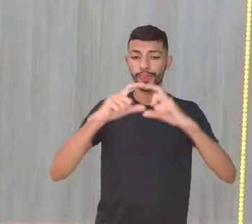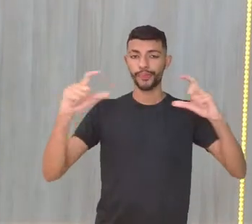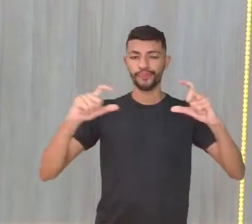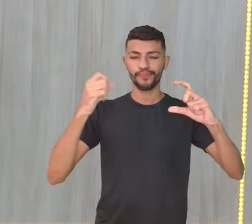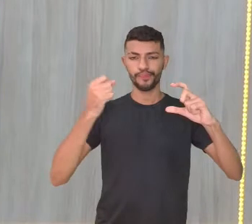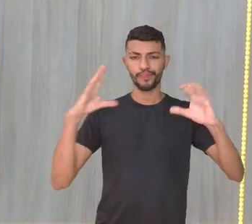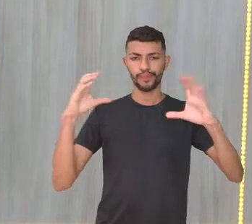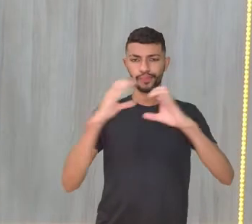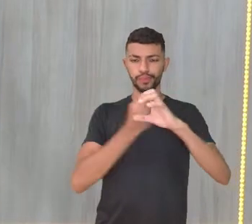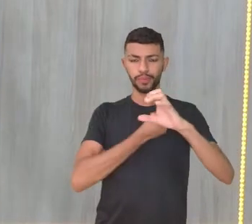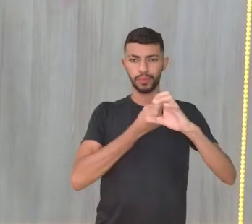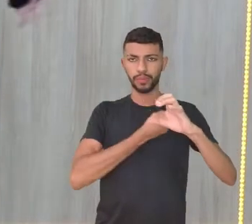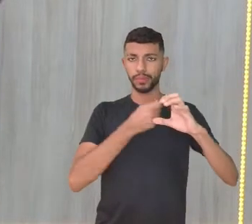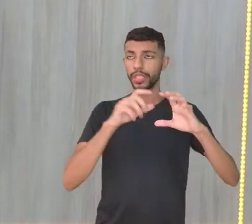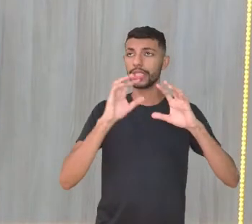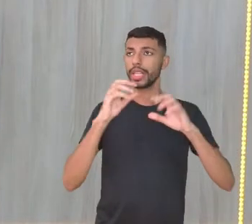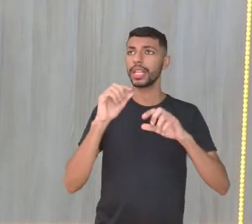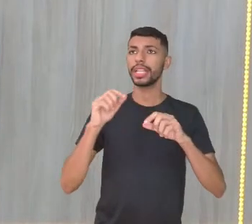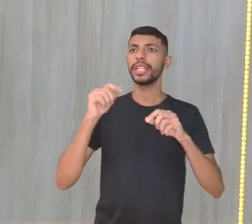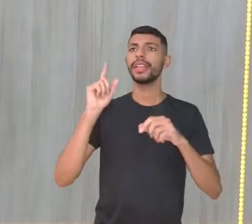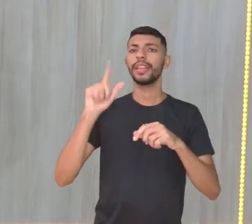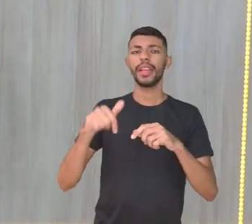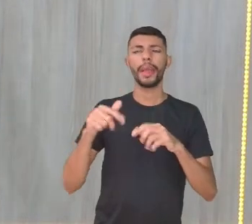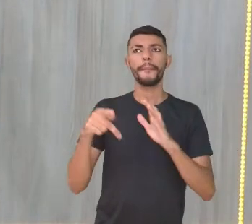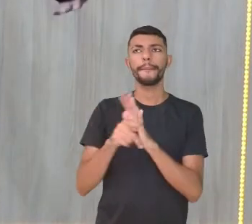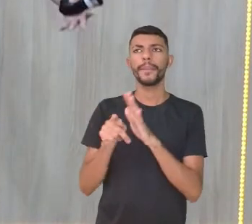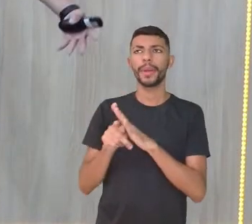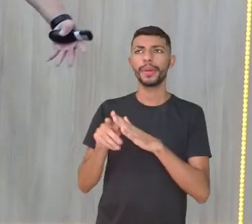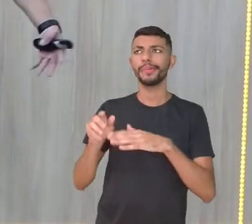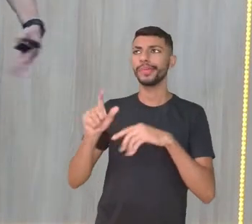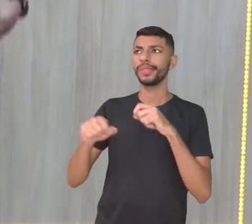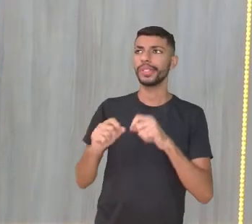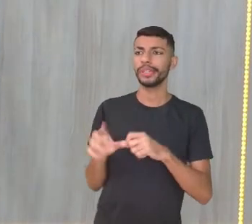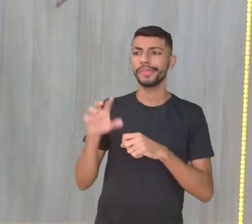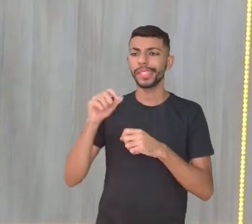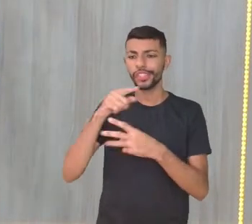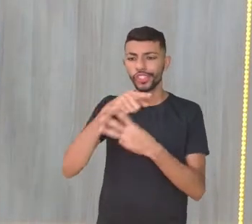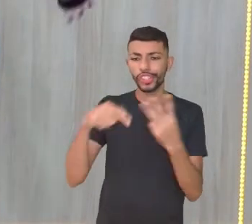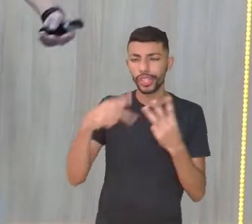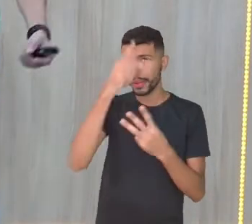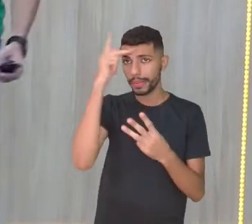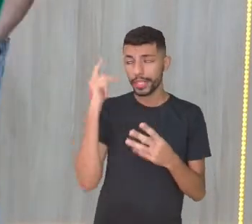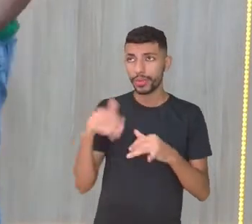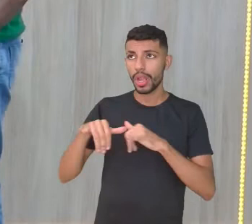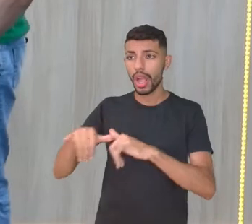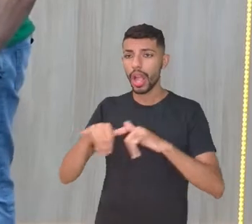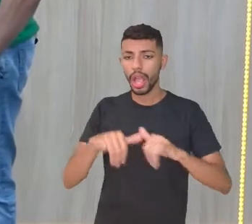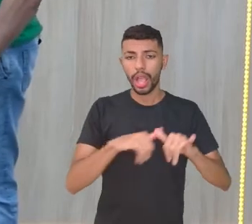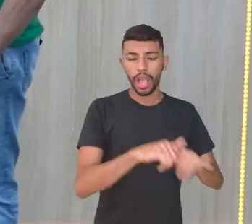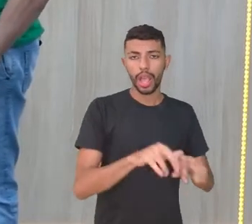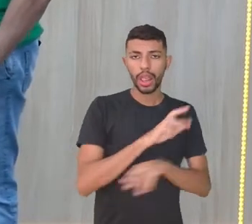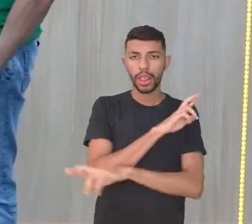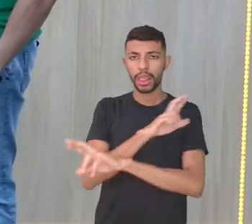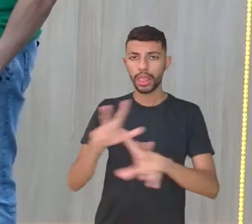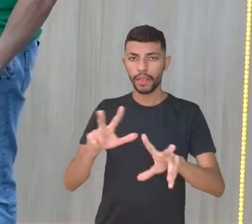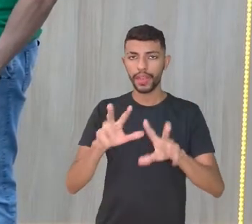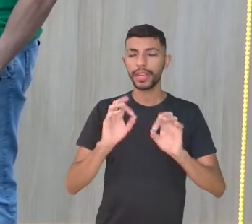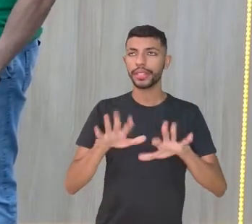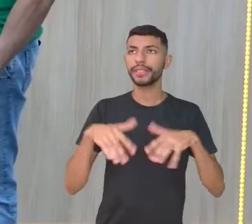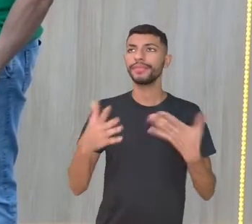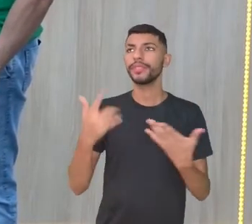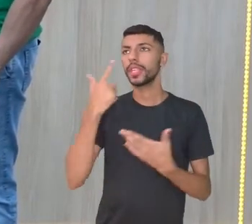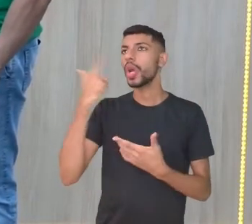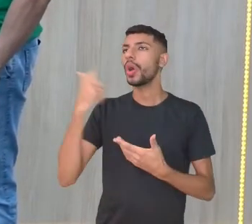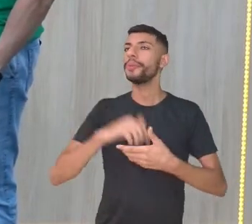satisfazer todas as 3 pessoas diferentes que vão frequentar mercados diferentes? Então, observe o seguinte, ó.